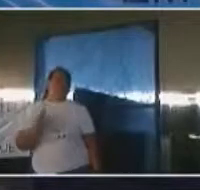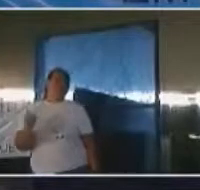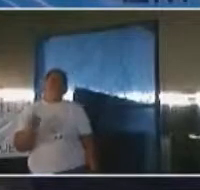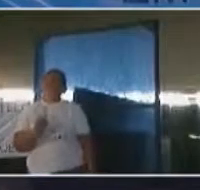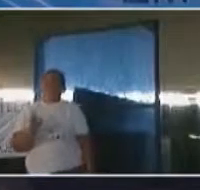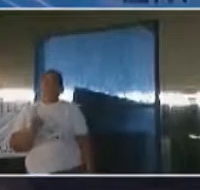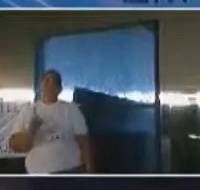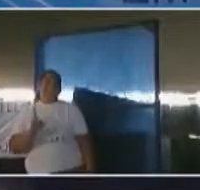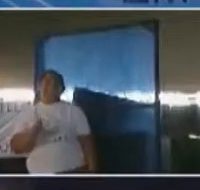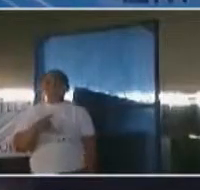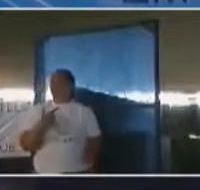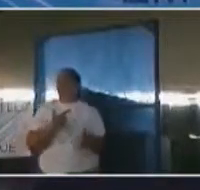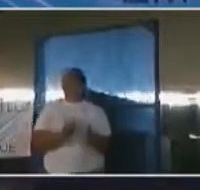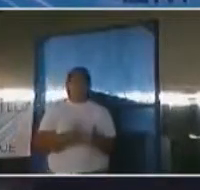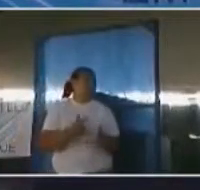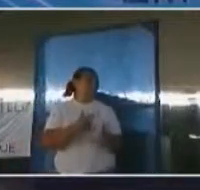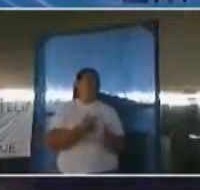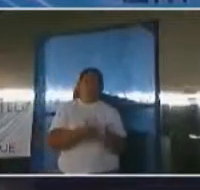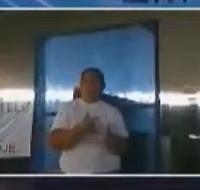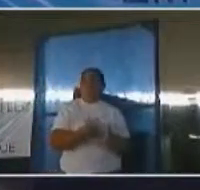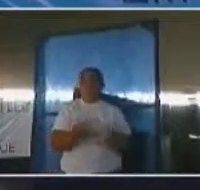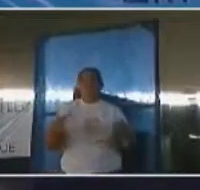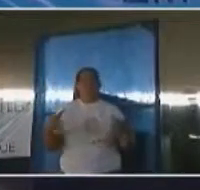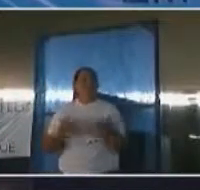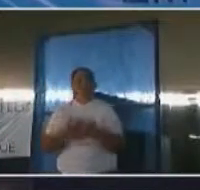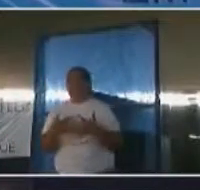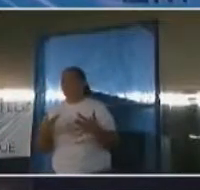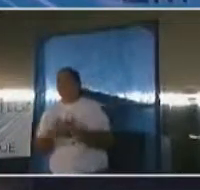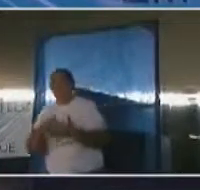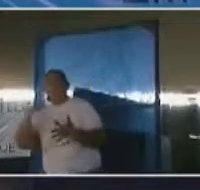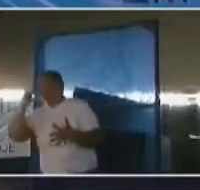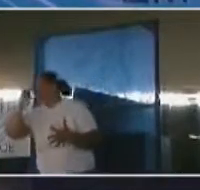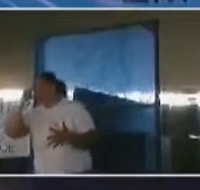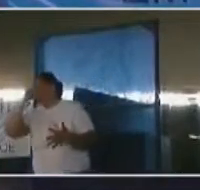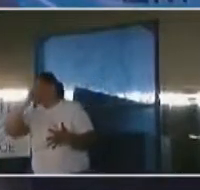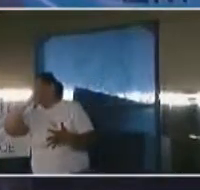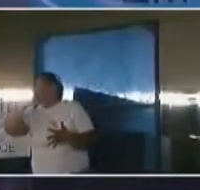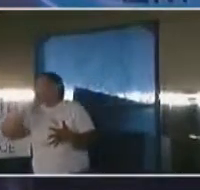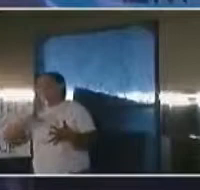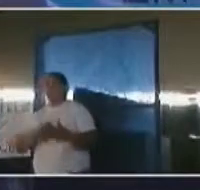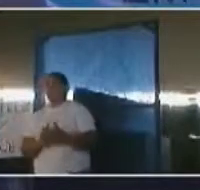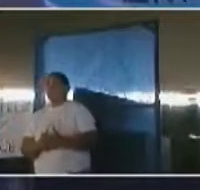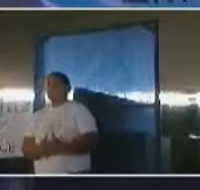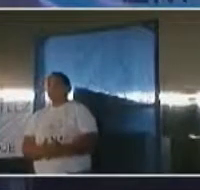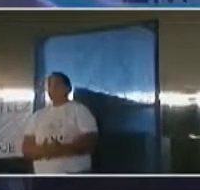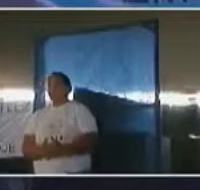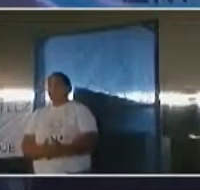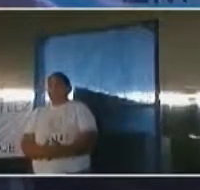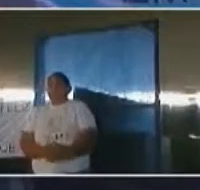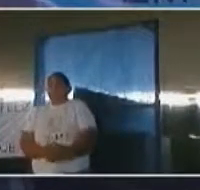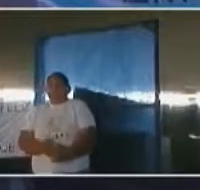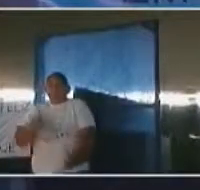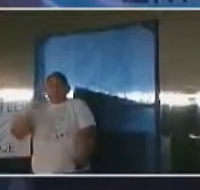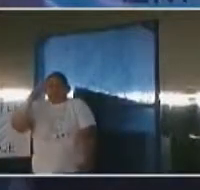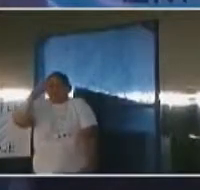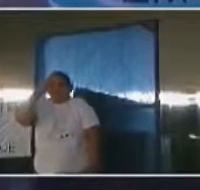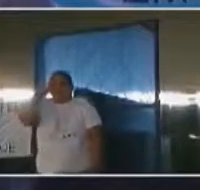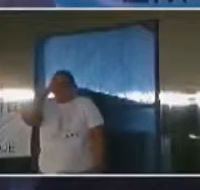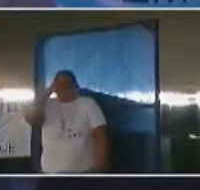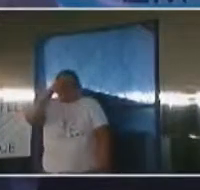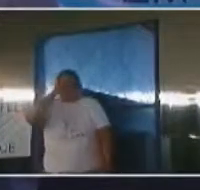havia dificuldades, havia obstáculos. Um dos obstáculos eram os fios de energia